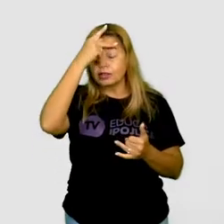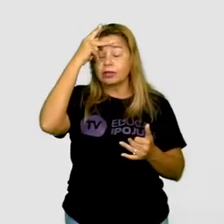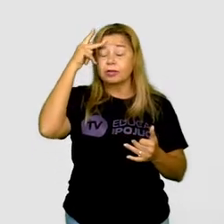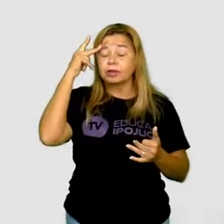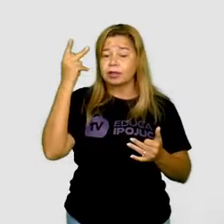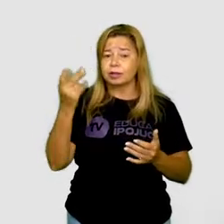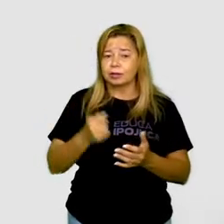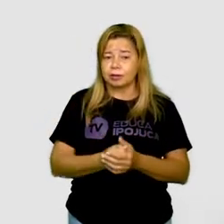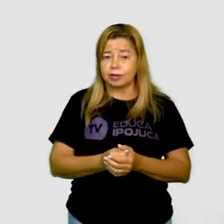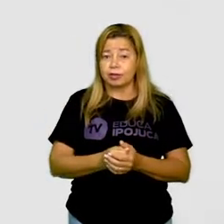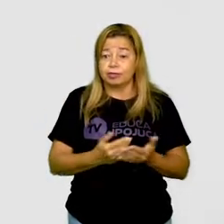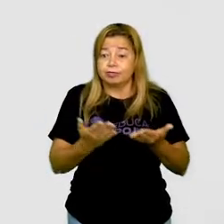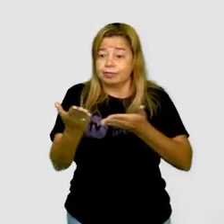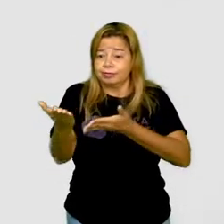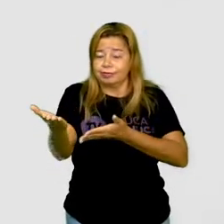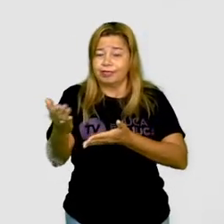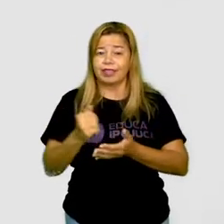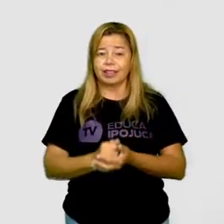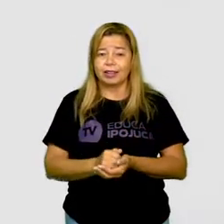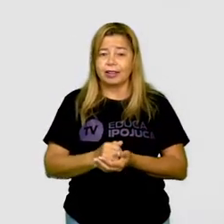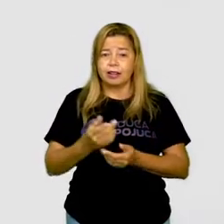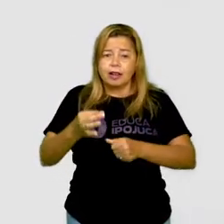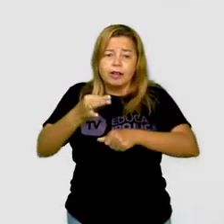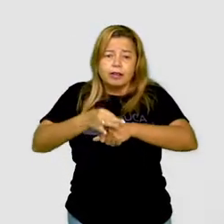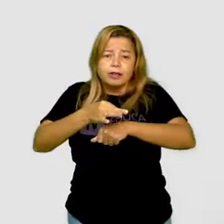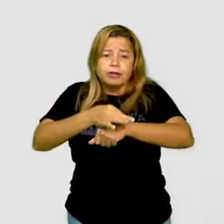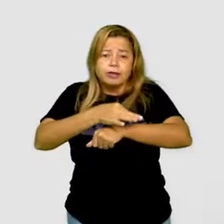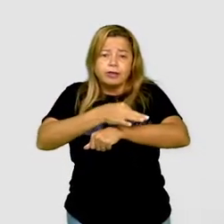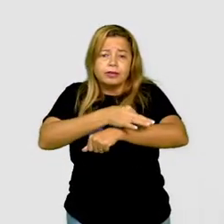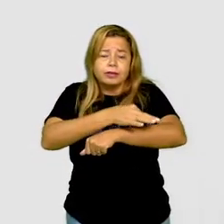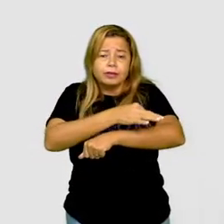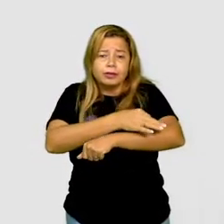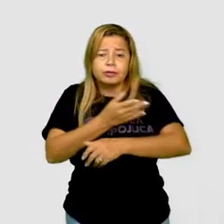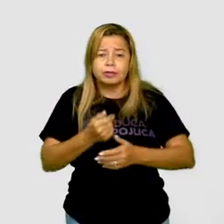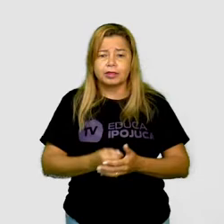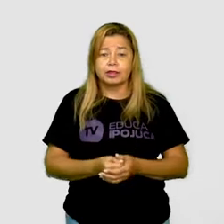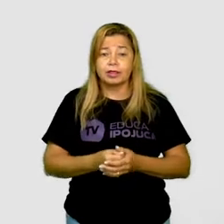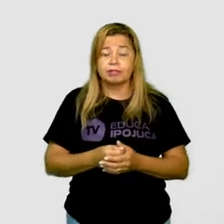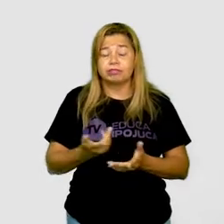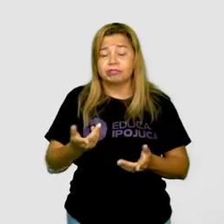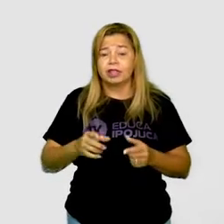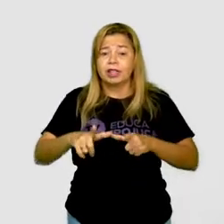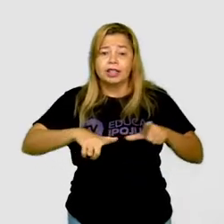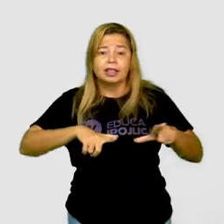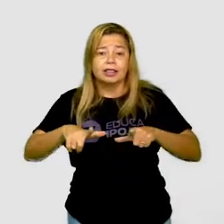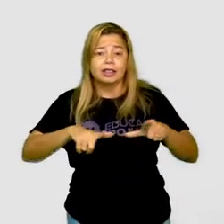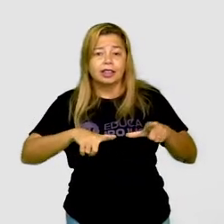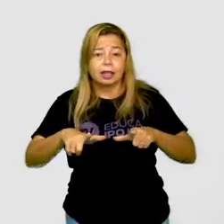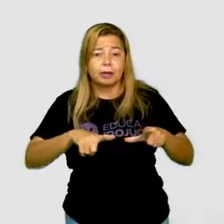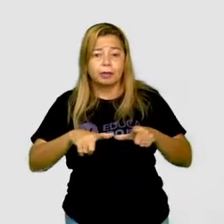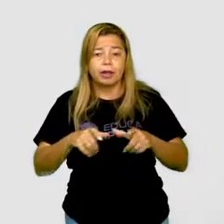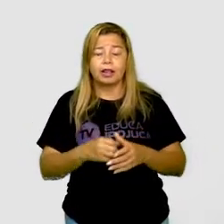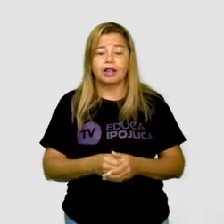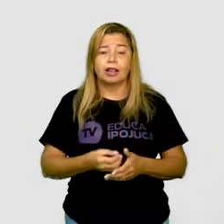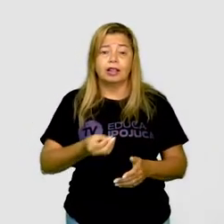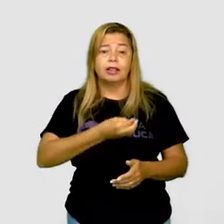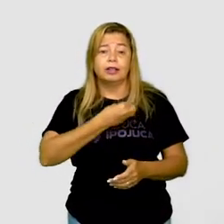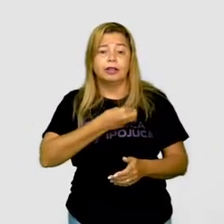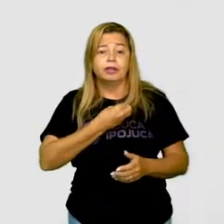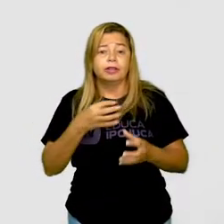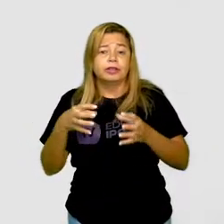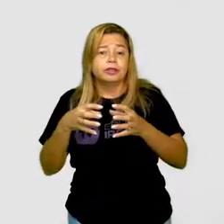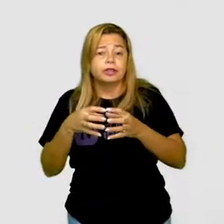uma formiga. Então, o que será? Né? A formiga trabalha, a formiga vive em